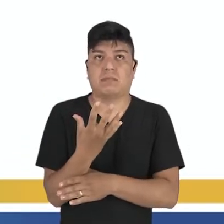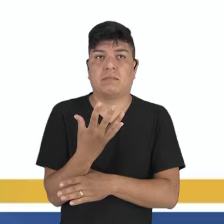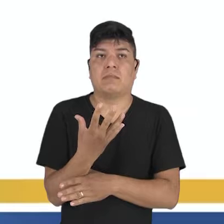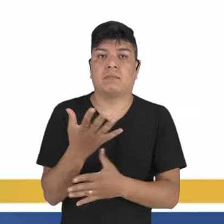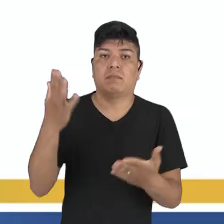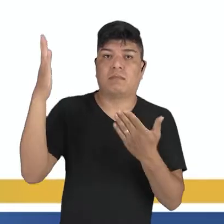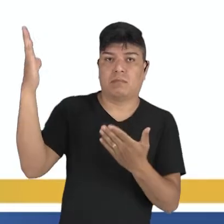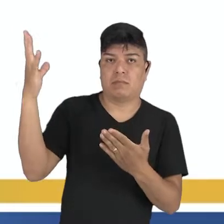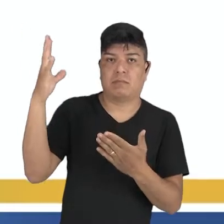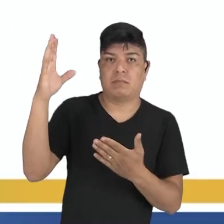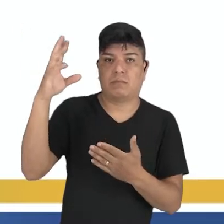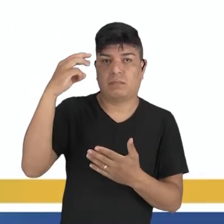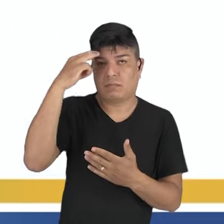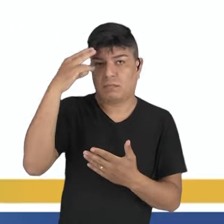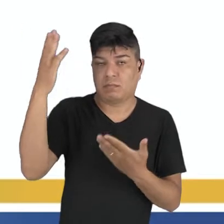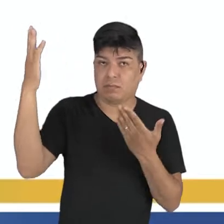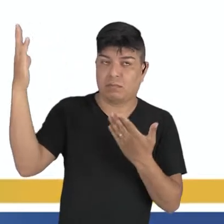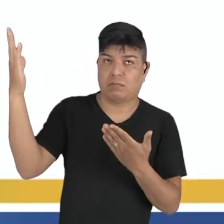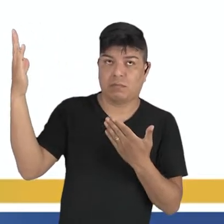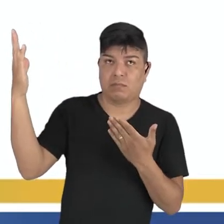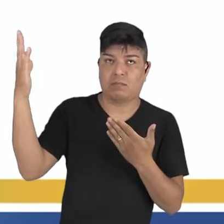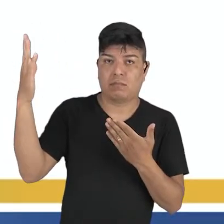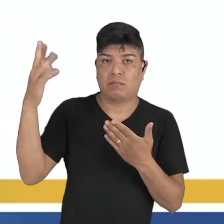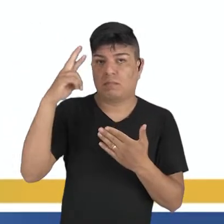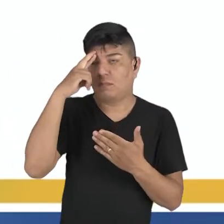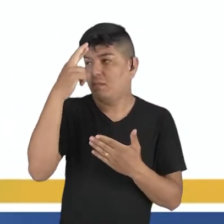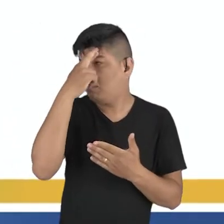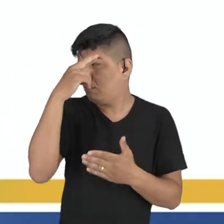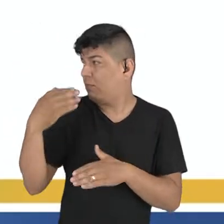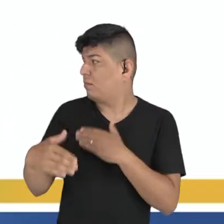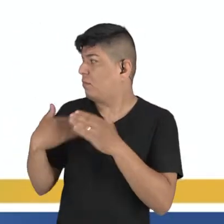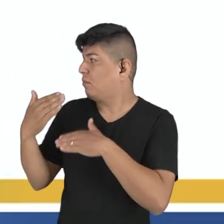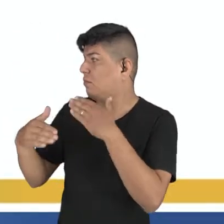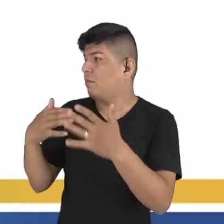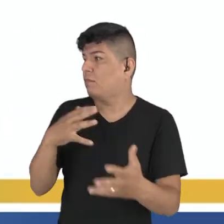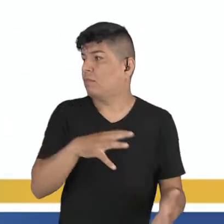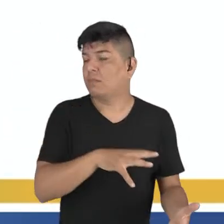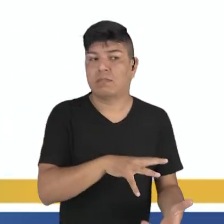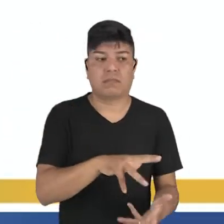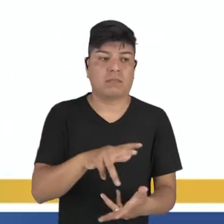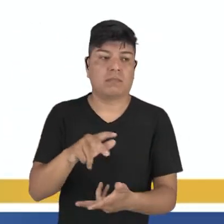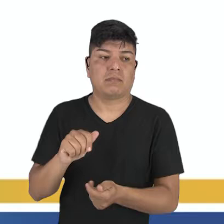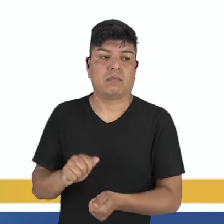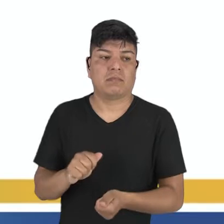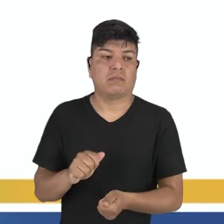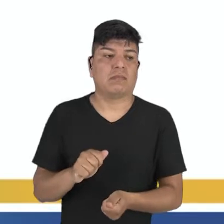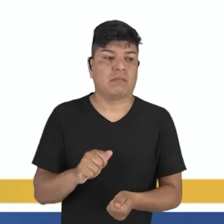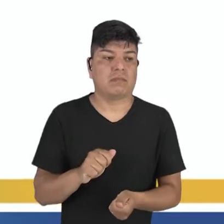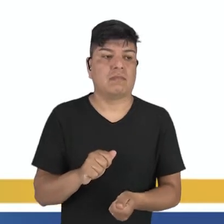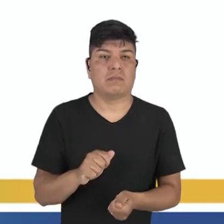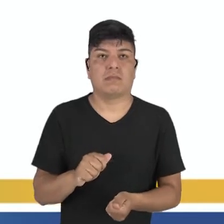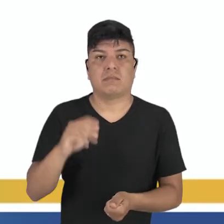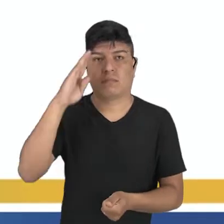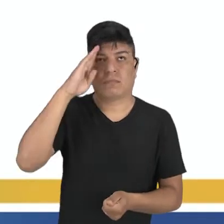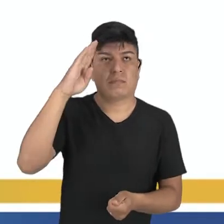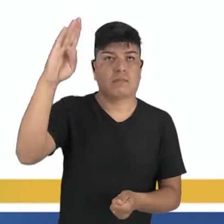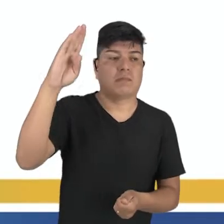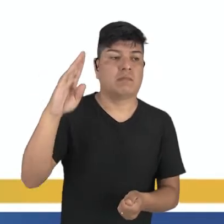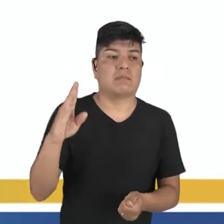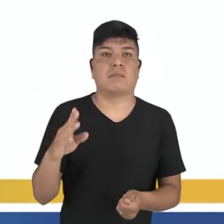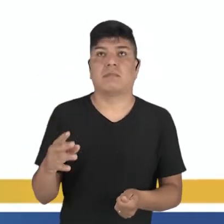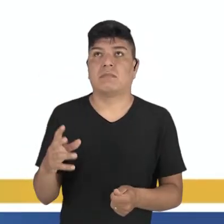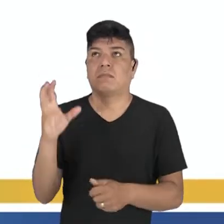Então esse é o raciocínio da evolução, da história evolutiva do nosso planeta, tá? Você pode comparar ele a uma árvore com um ramo principal e